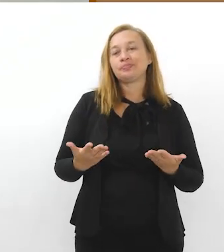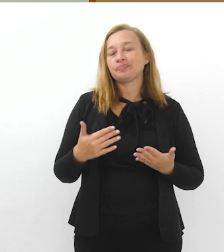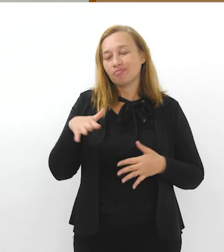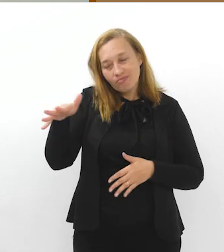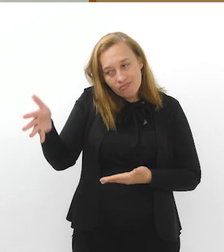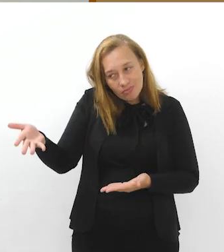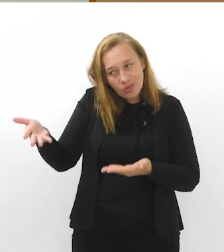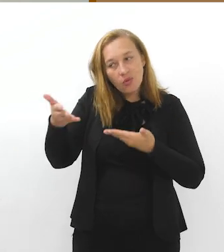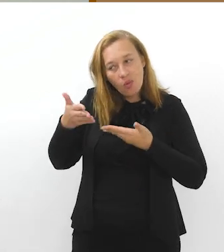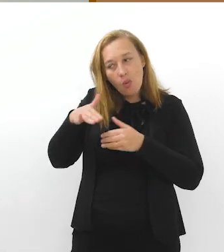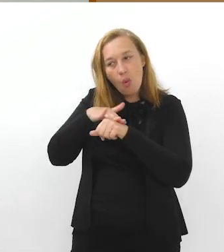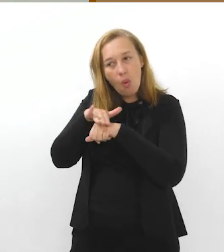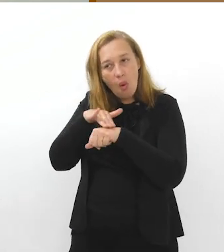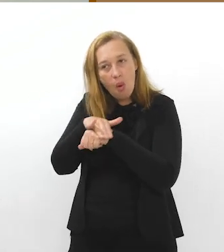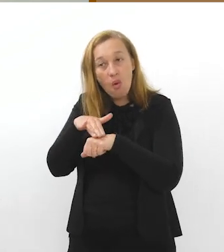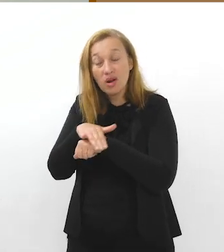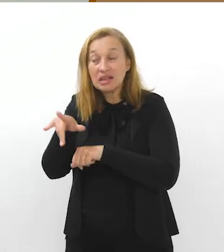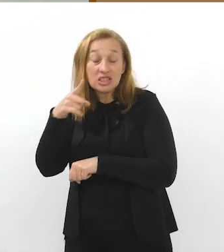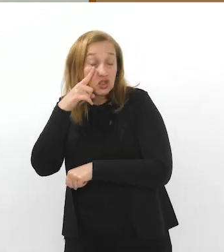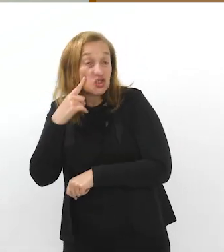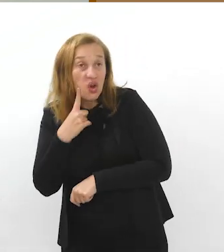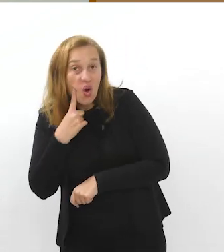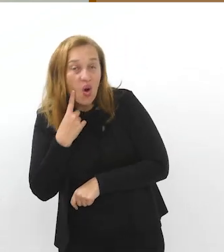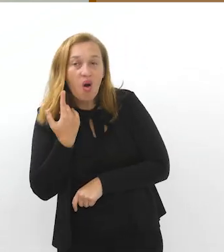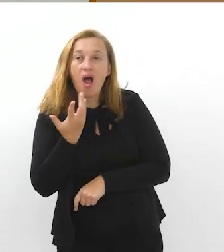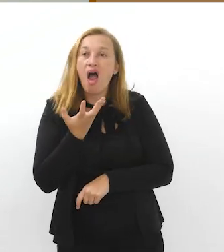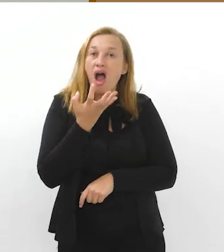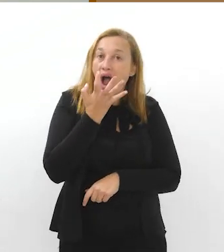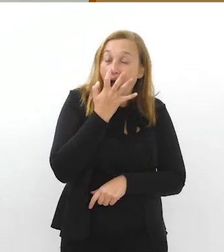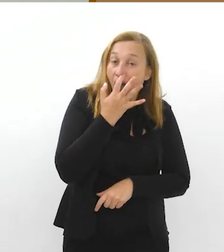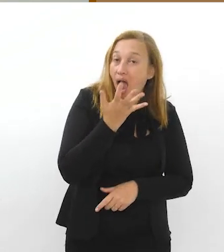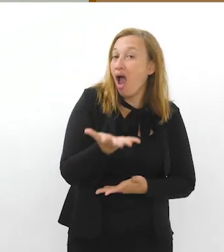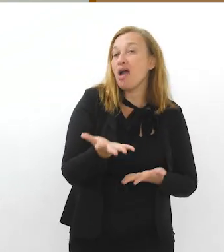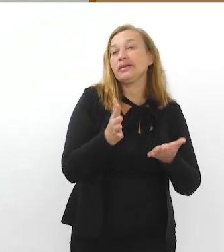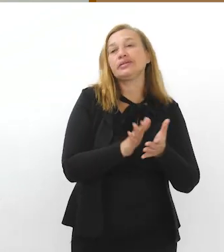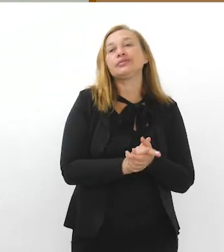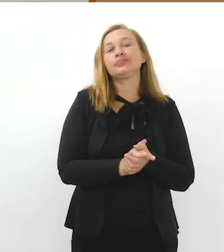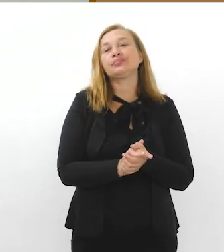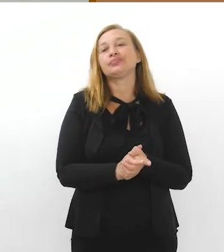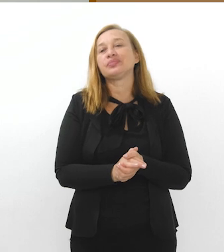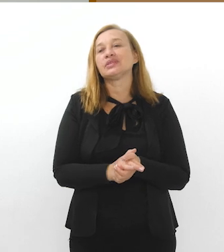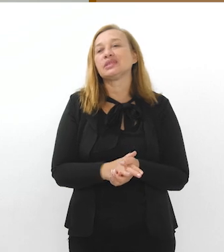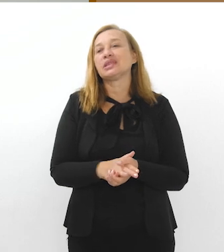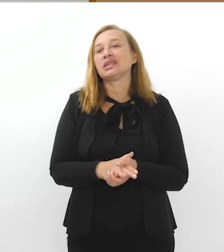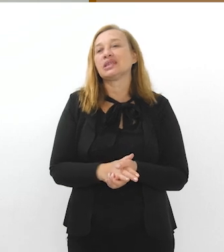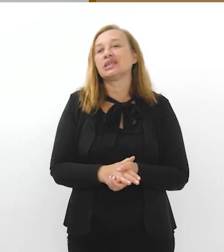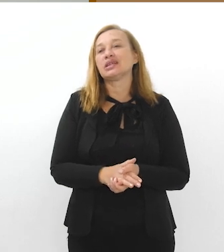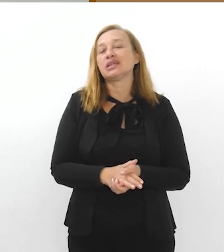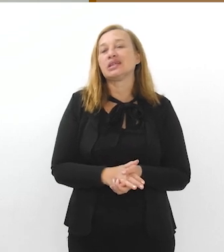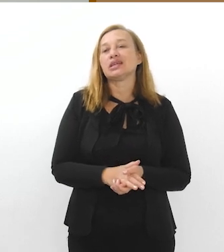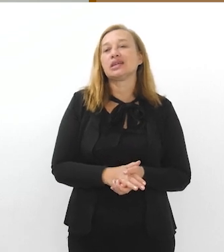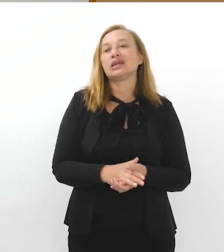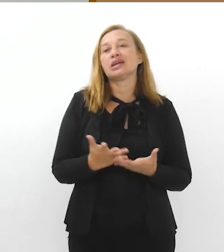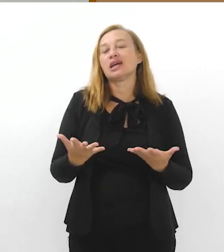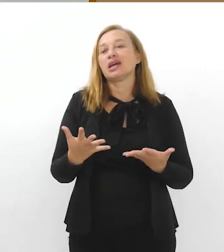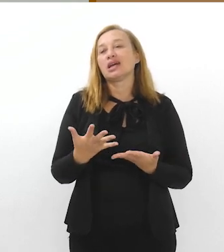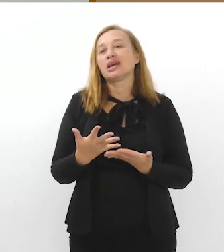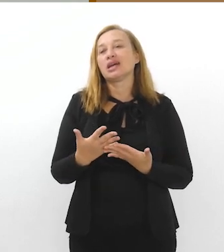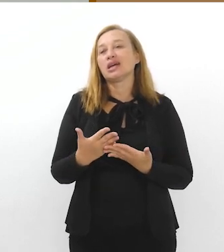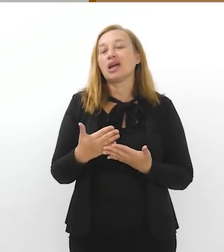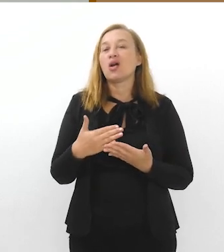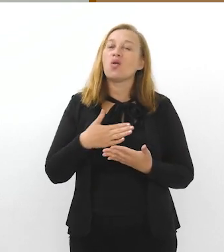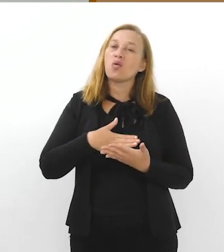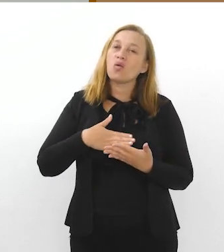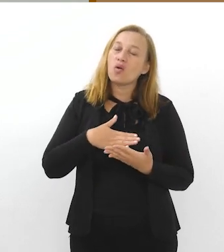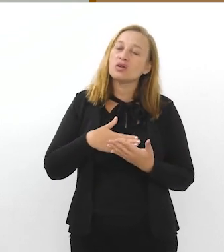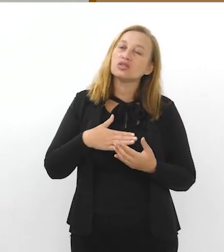Eu tenho assim, esse dom de comunicação, né? Então, eu chamo, eles conversam, eles choram, eles admiram,